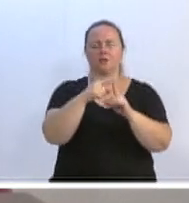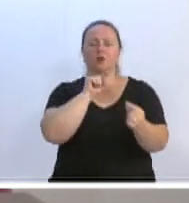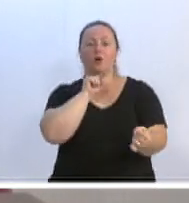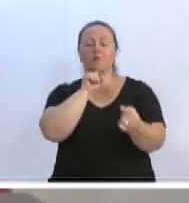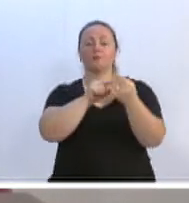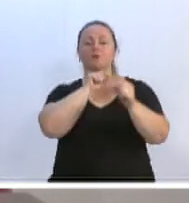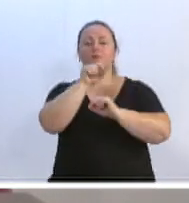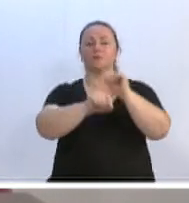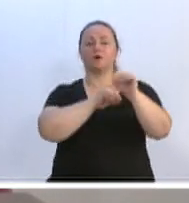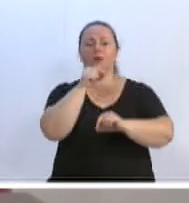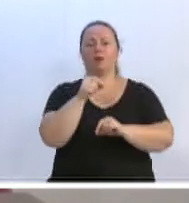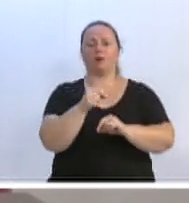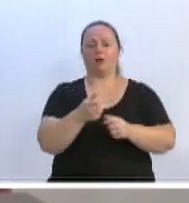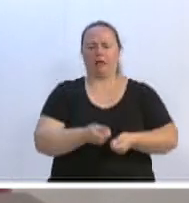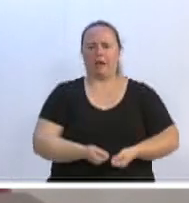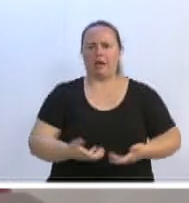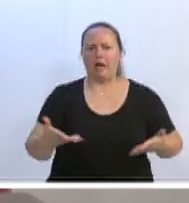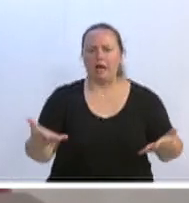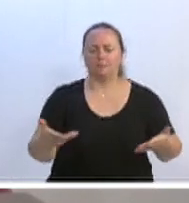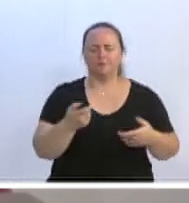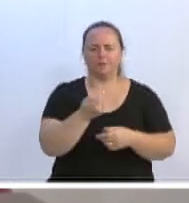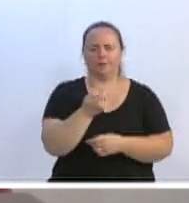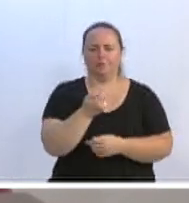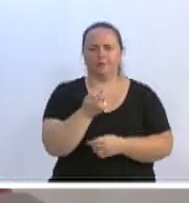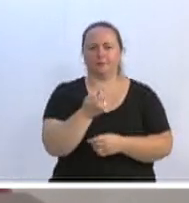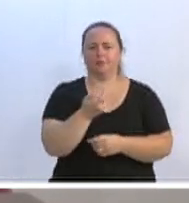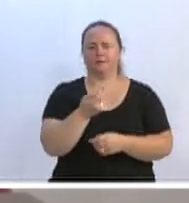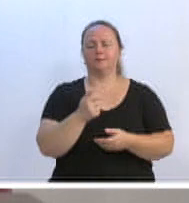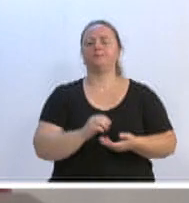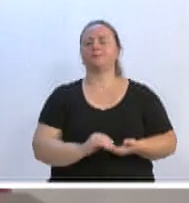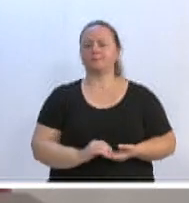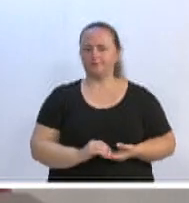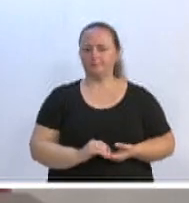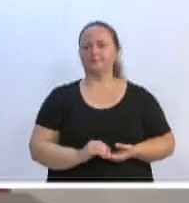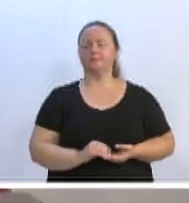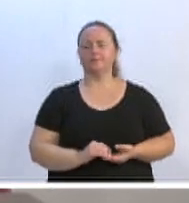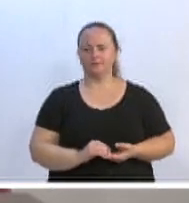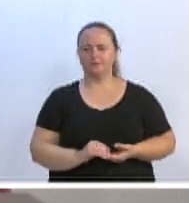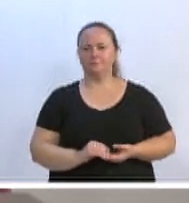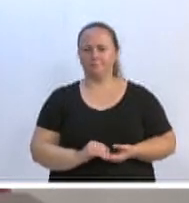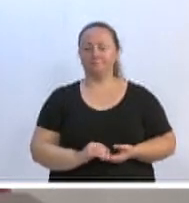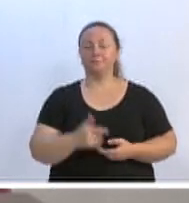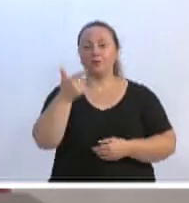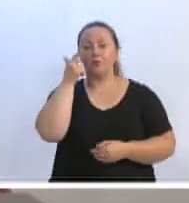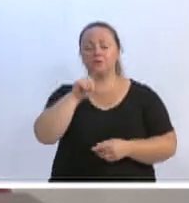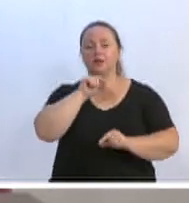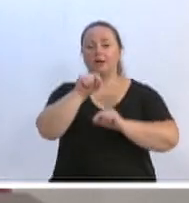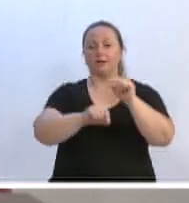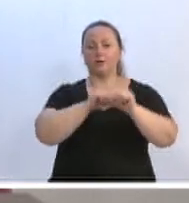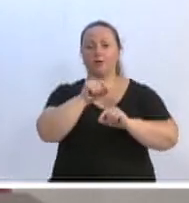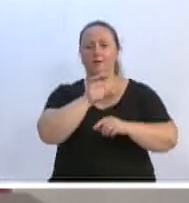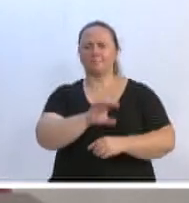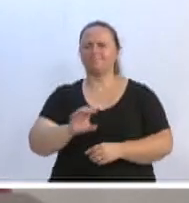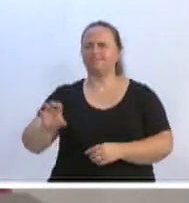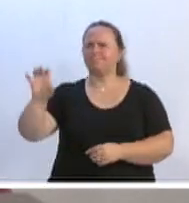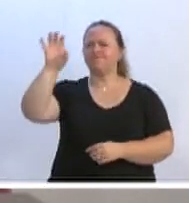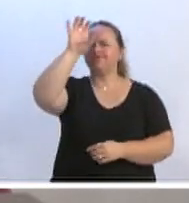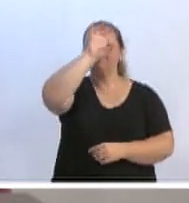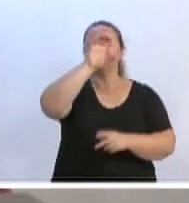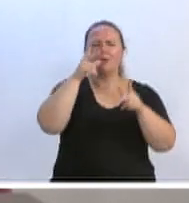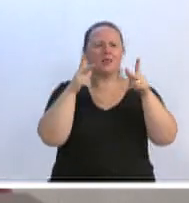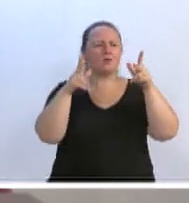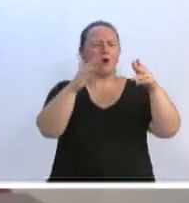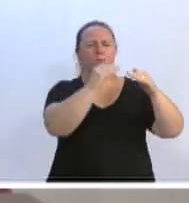final. Esta uniformização permite que todas as regiões do Brasil sejam atendidas de igual